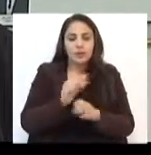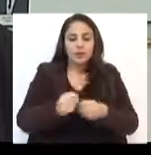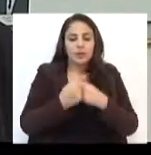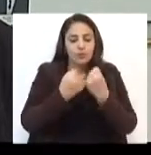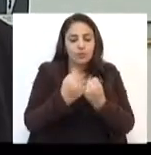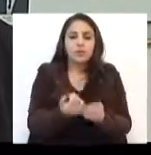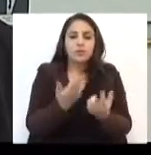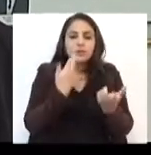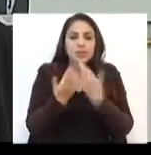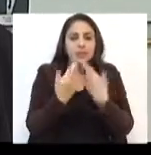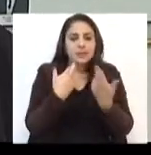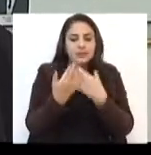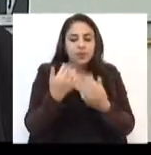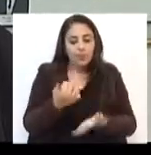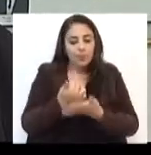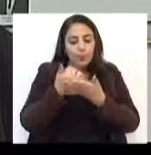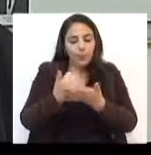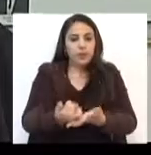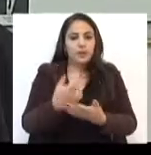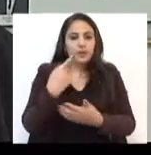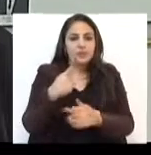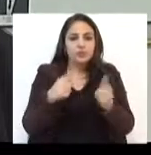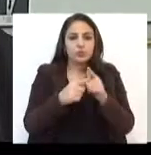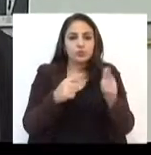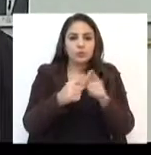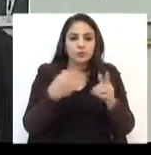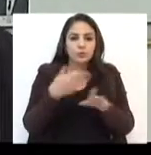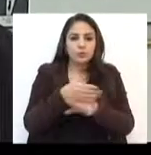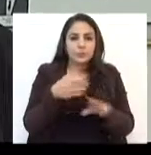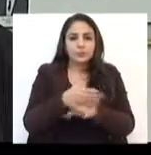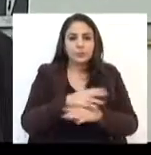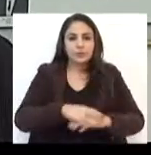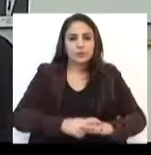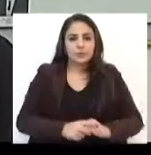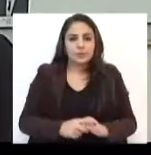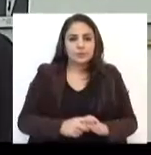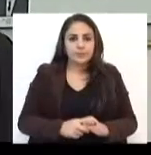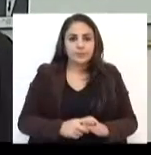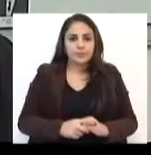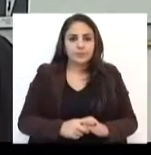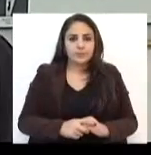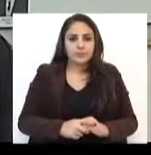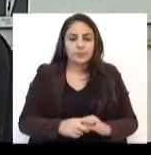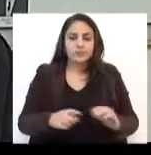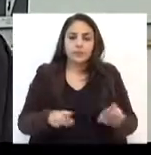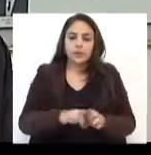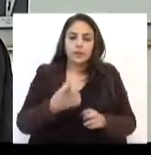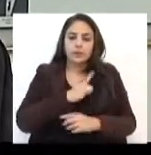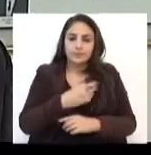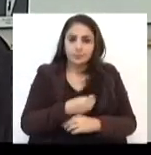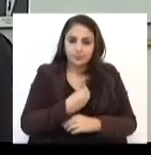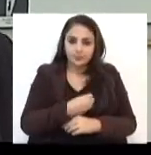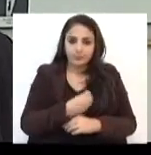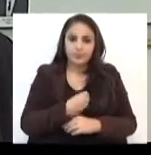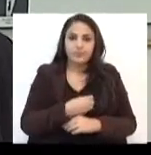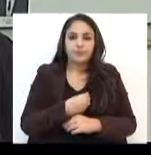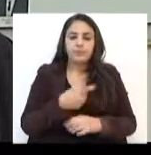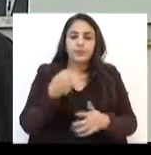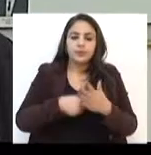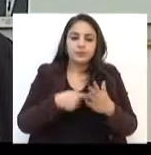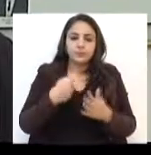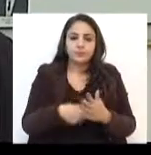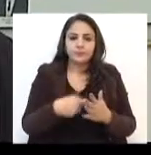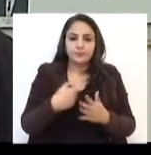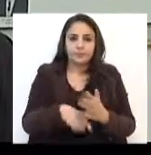reforço em termos de apoiar esses participantes dos concursos que foram aprovados e estão aí à mercê esperando